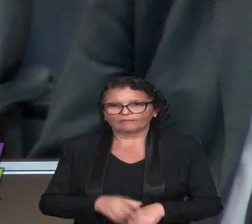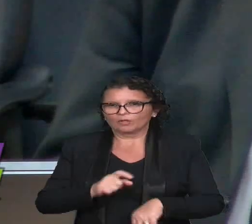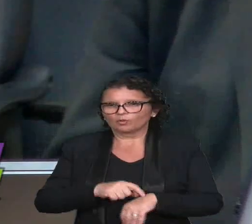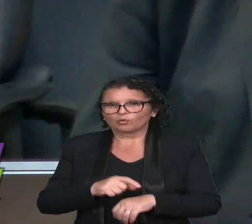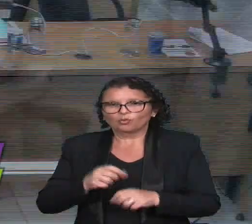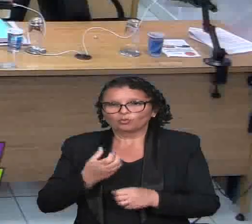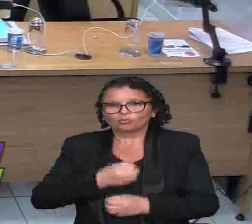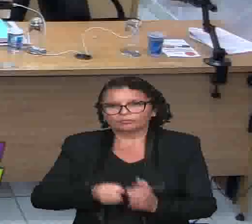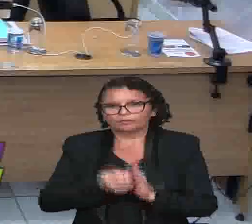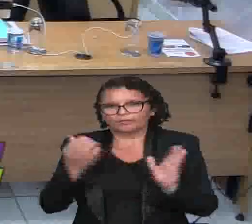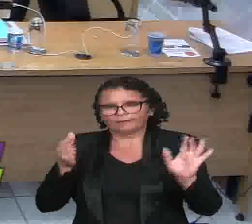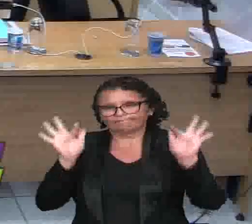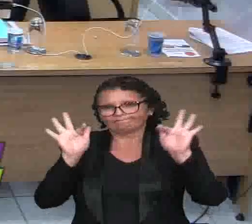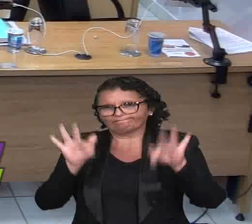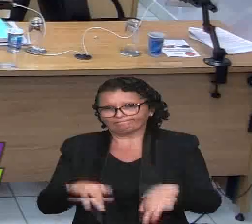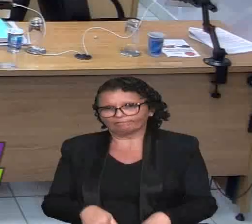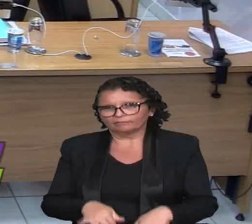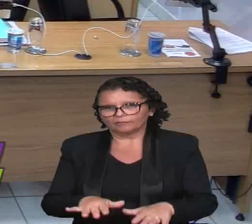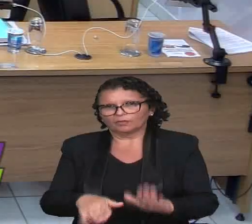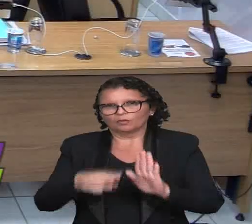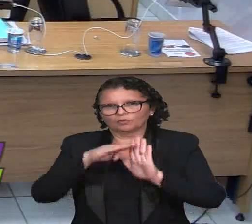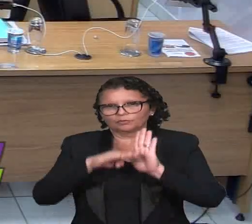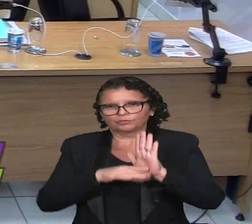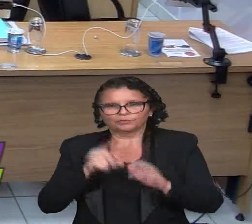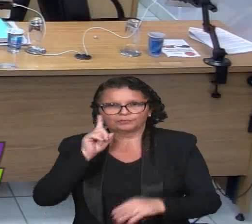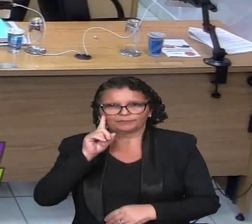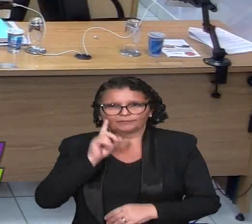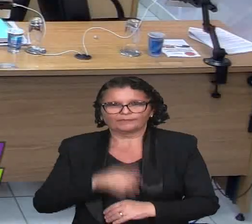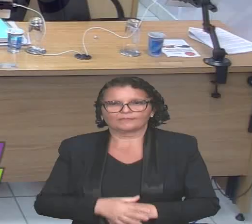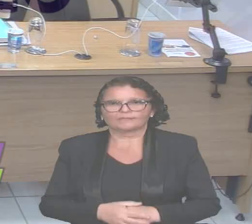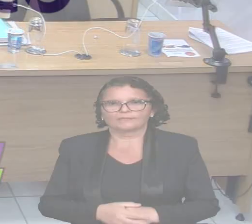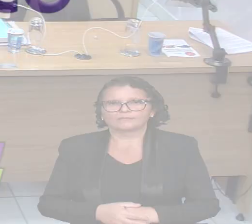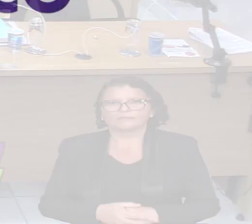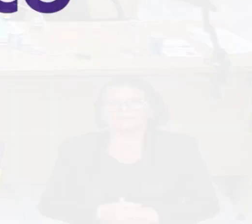regimental declaro encerrada a sessão da Ordem do